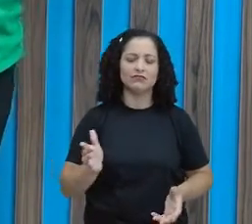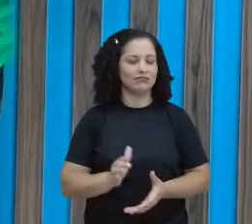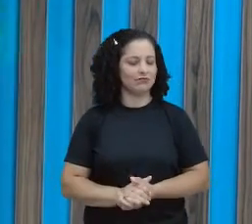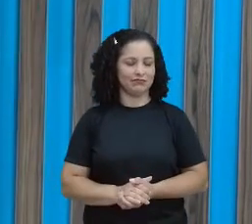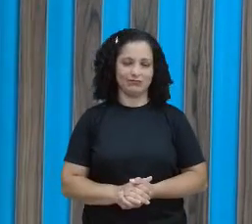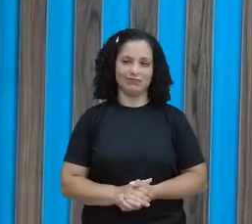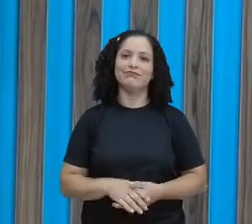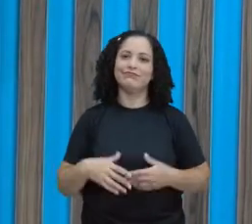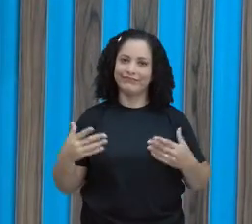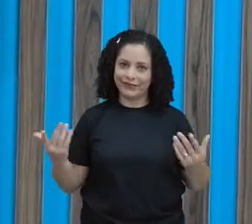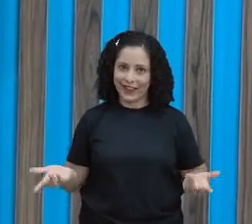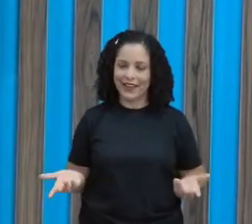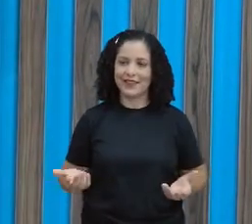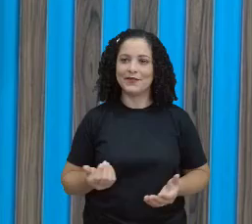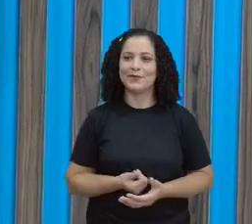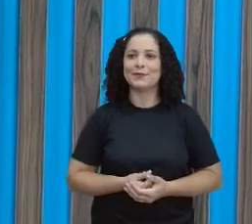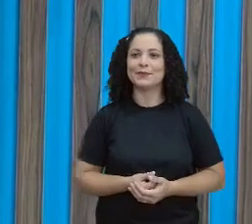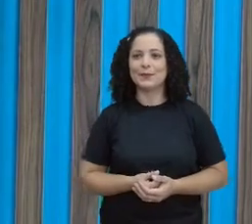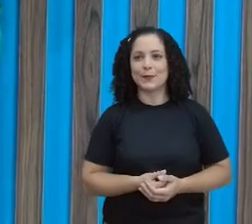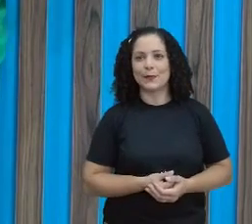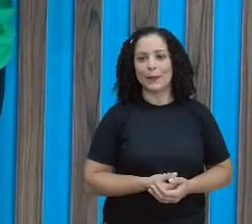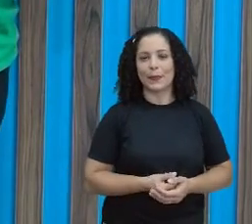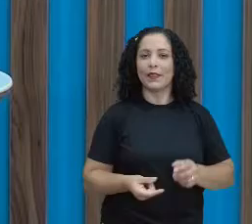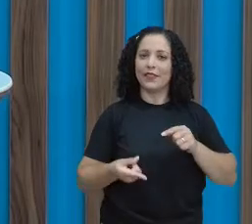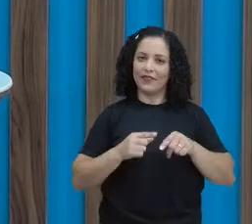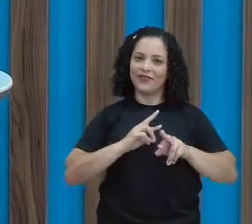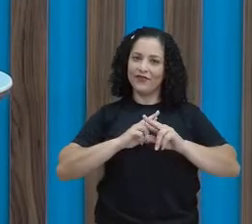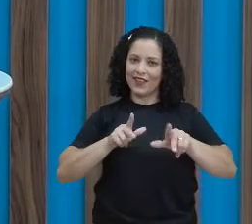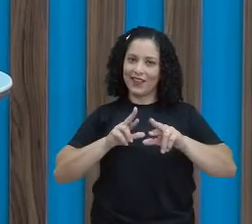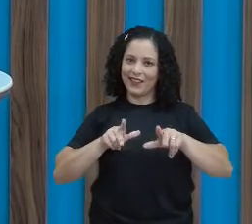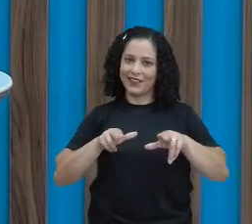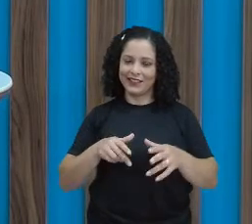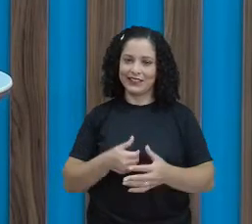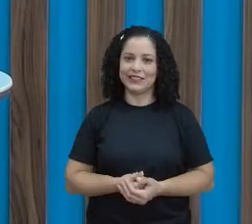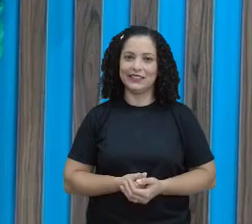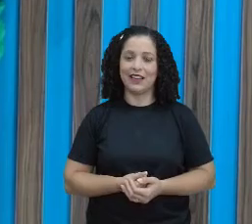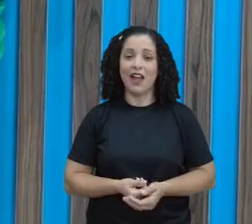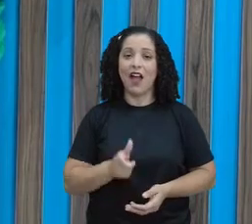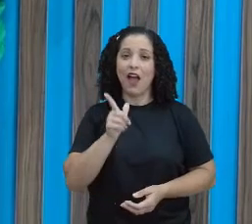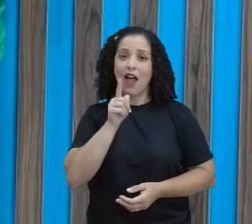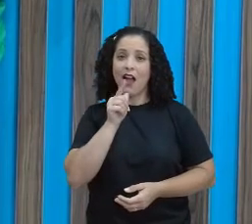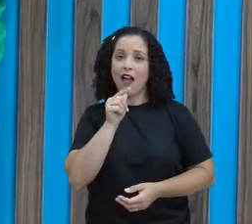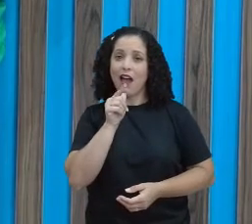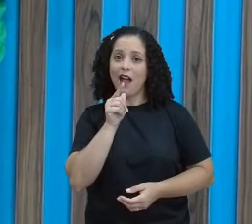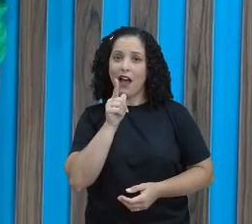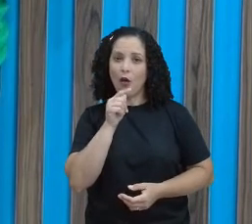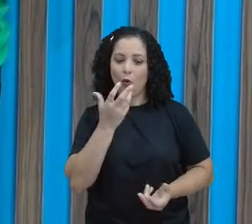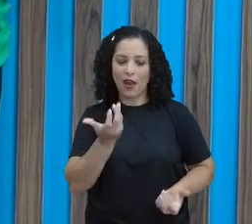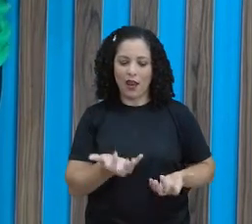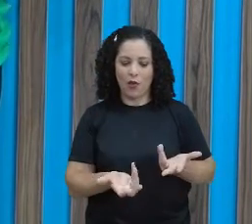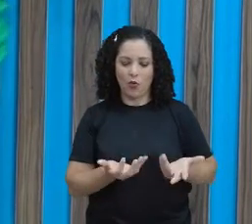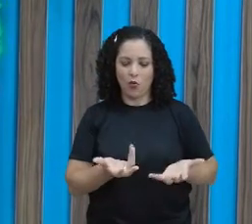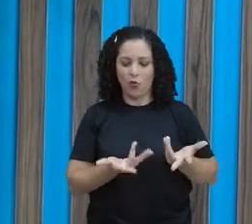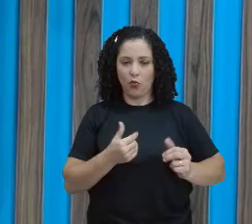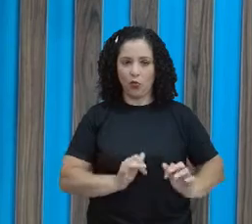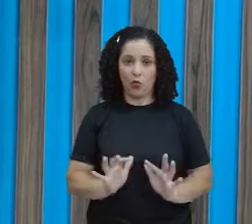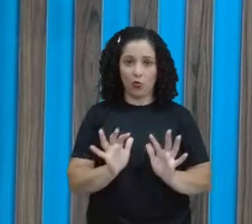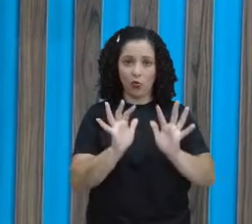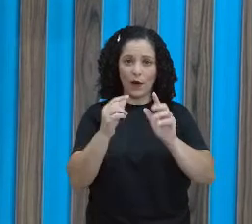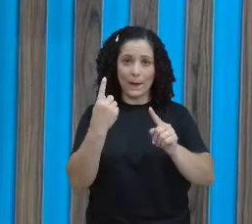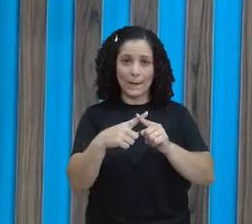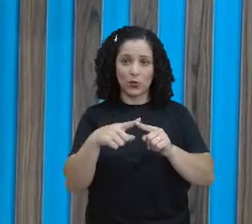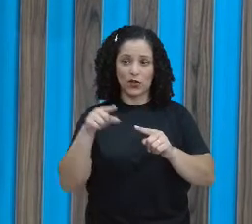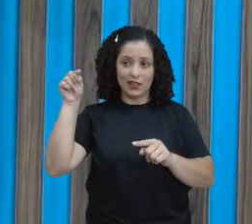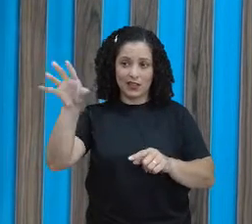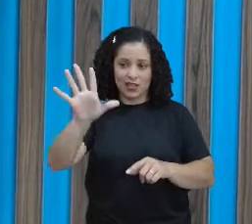esse caldeirão de água fervente. Não, não é isso. A água vai ser fervida por conta dessa energia que está